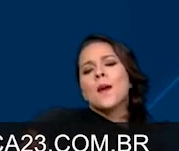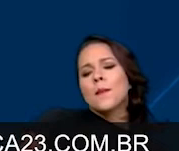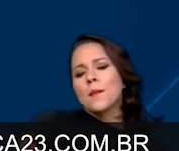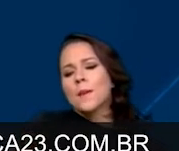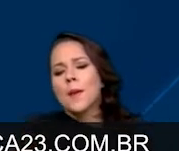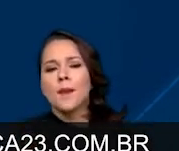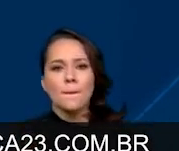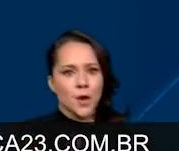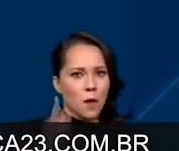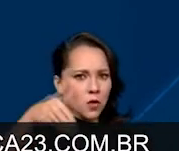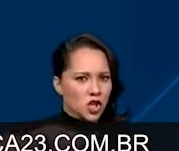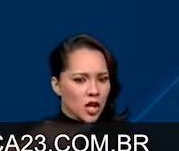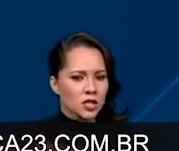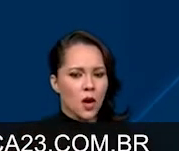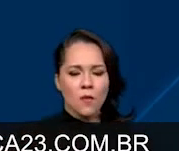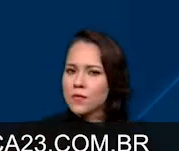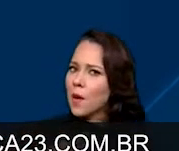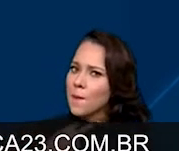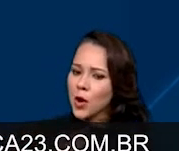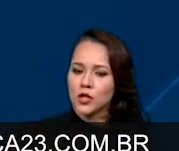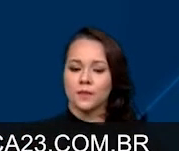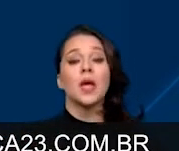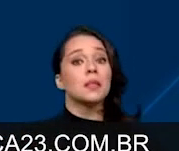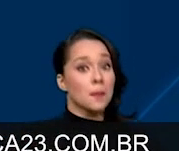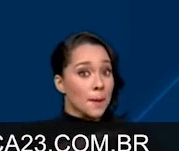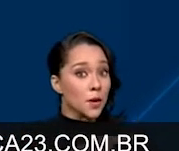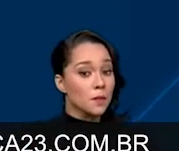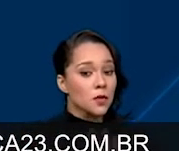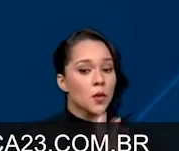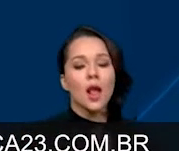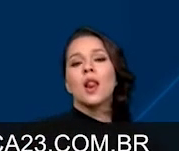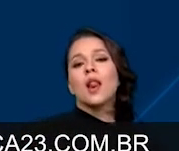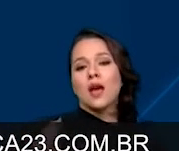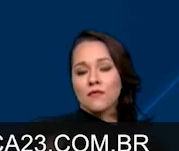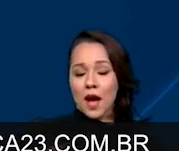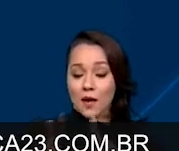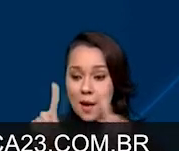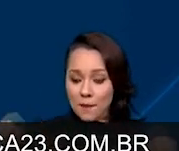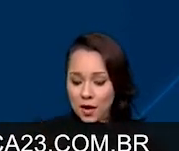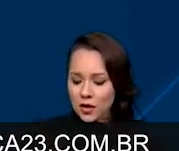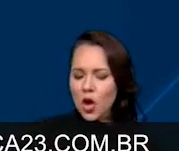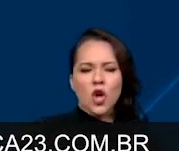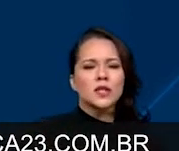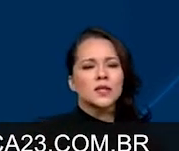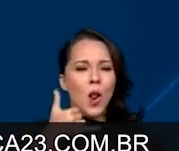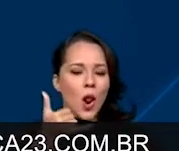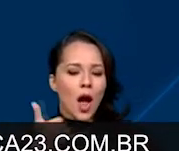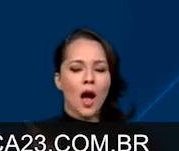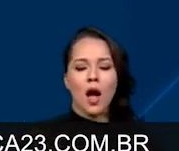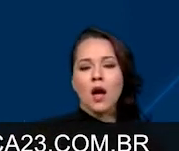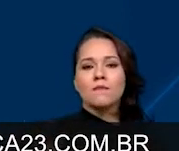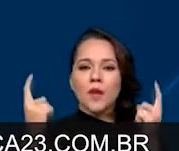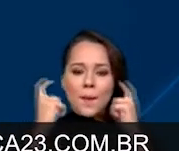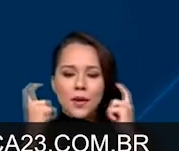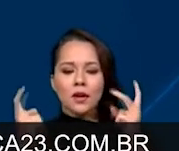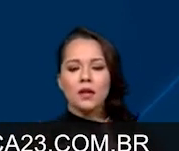material eleitoral. Vale lembrar que é proibido por lei levar para a cabine de votação aparelho celular,